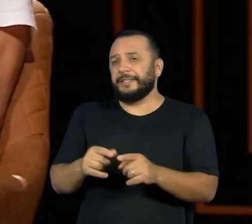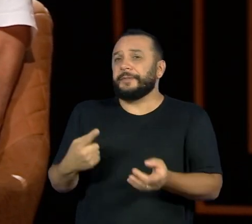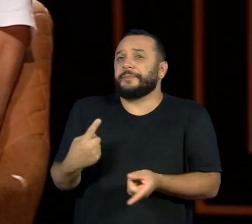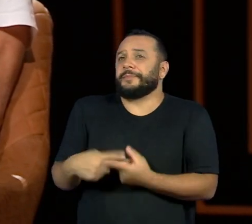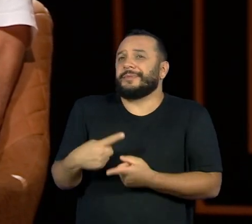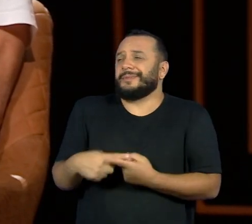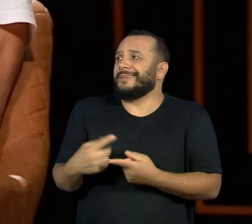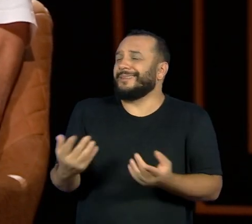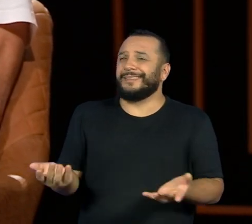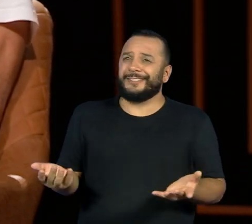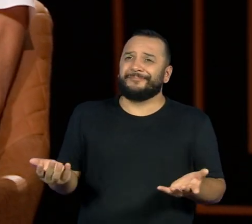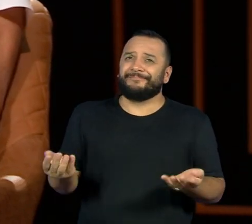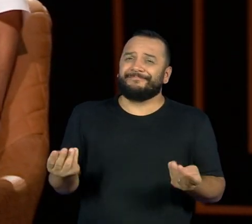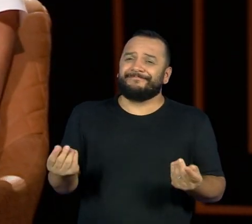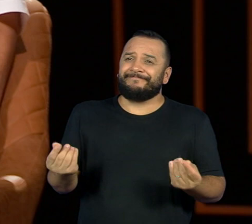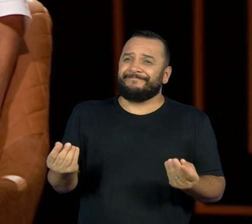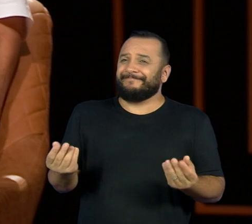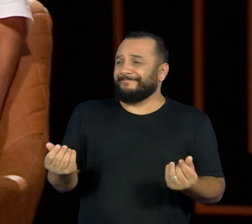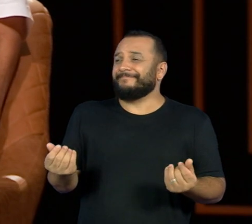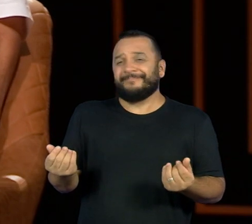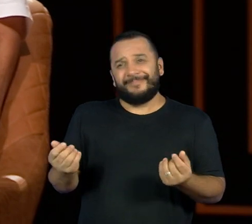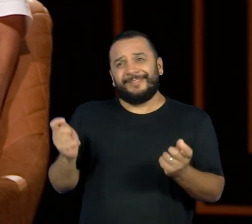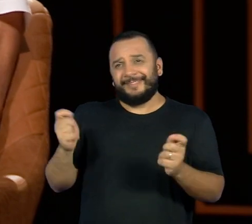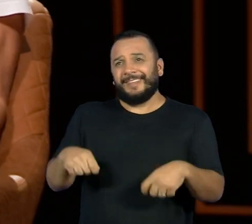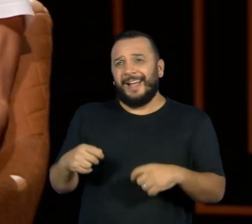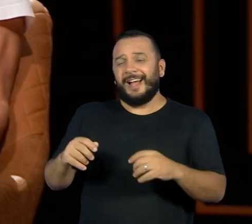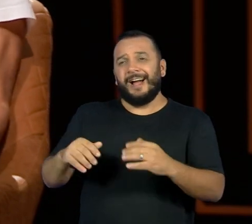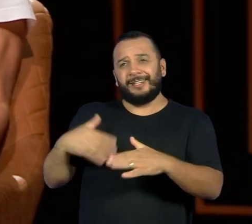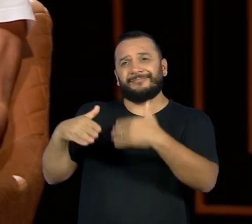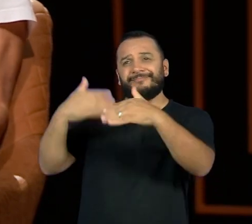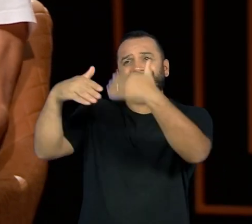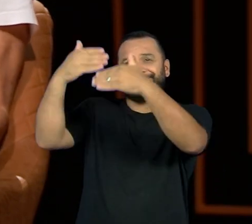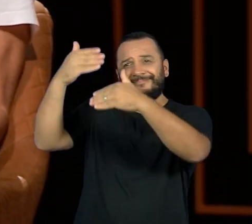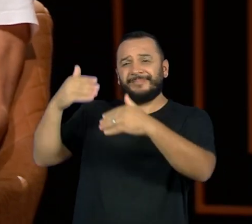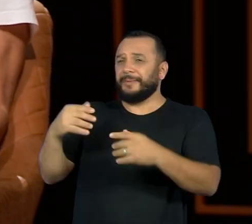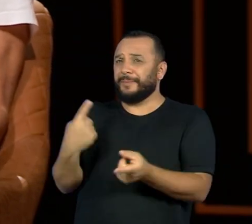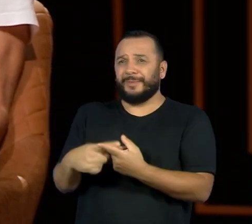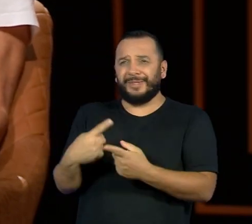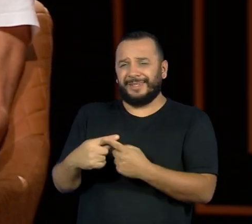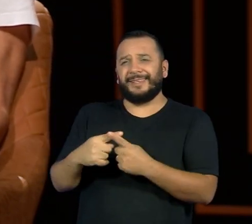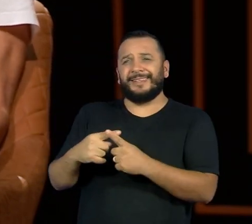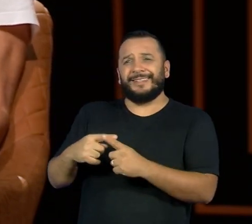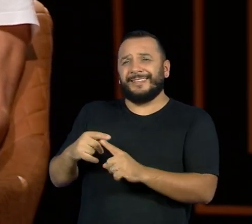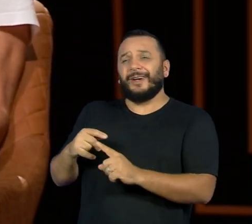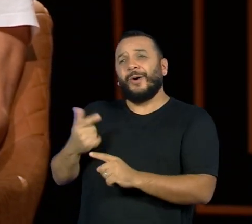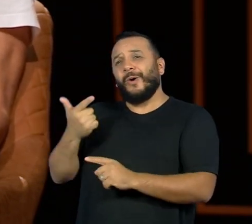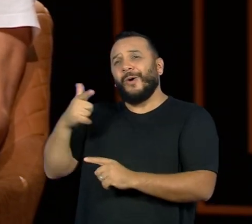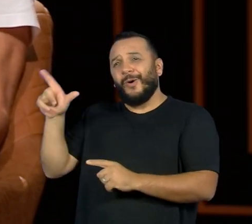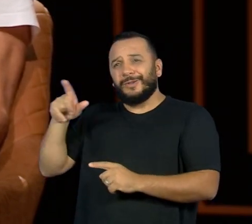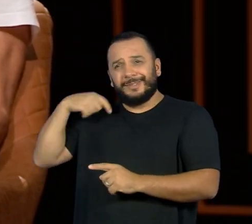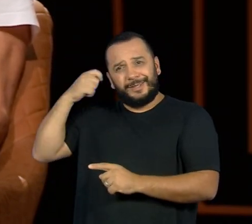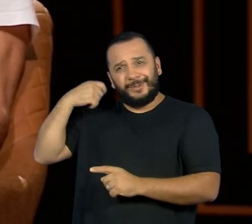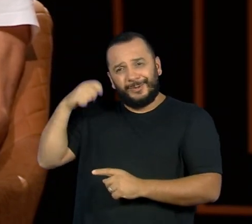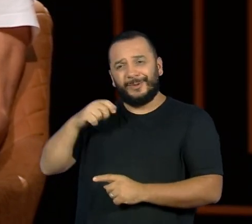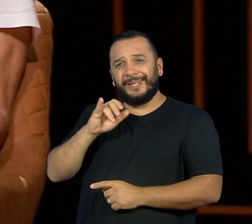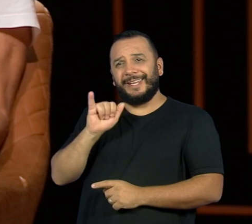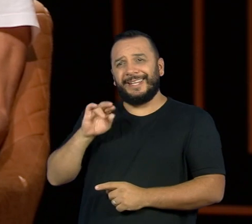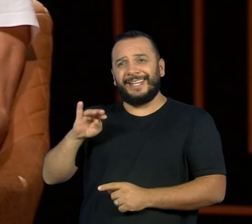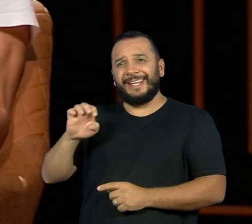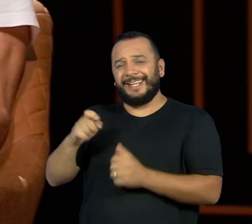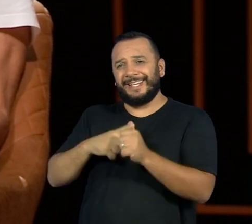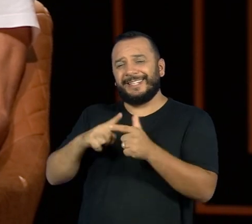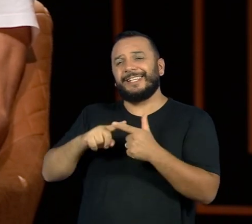você não vingar. O elenco daqui, Irene Ravache, o Fá,